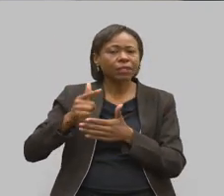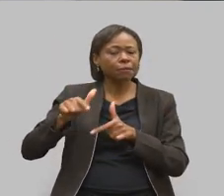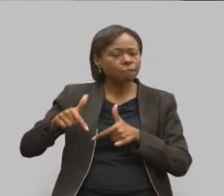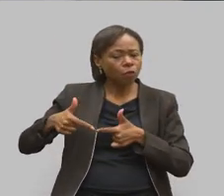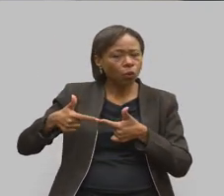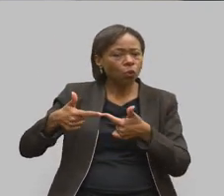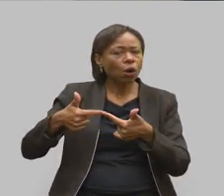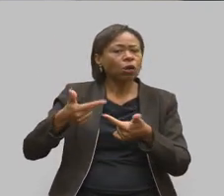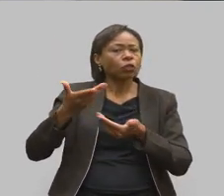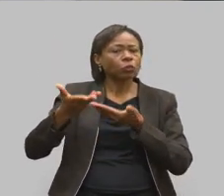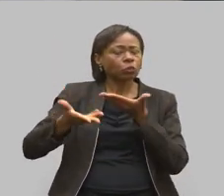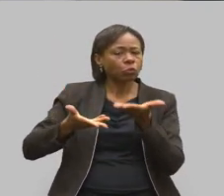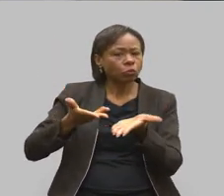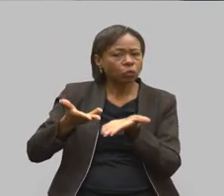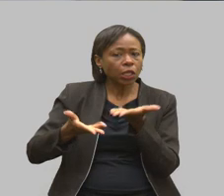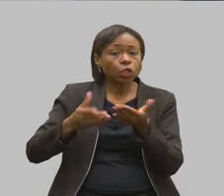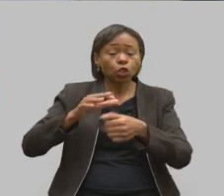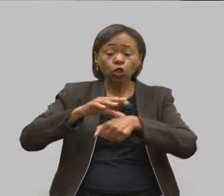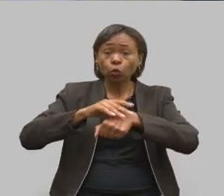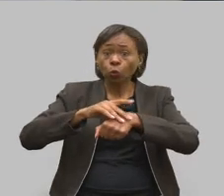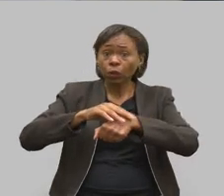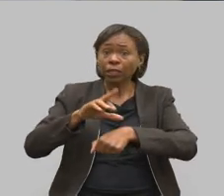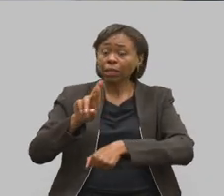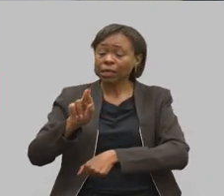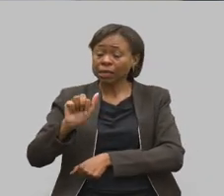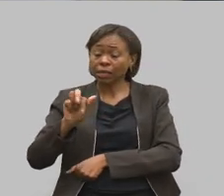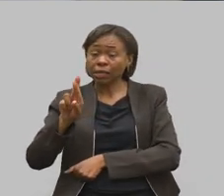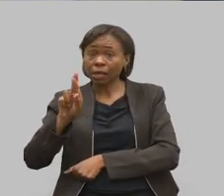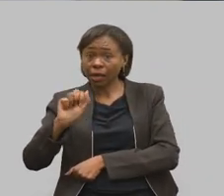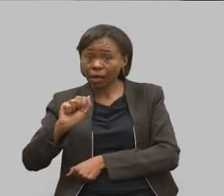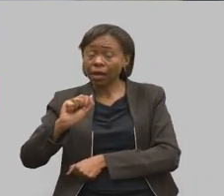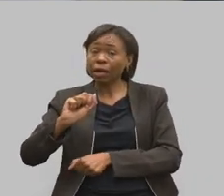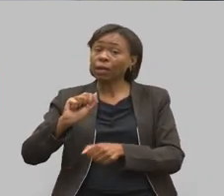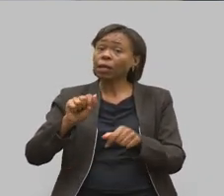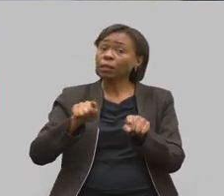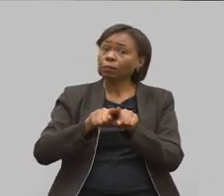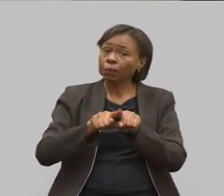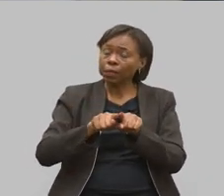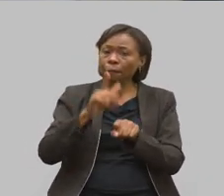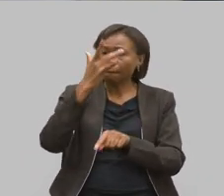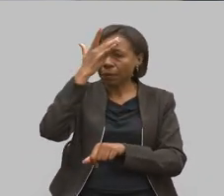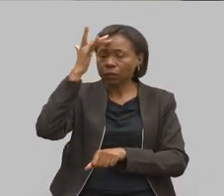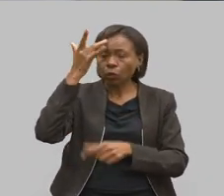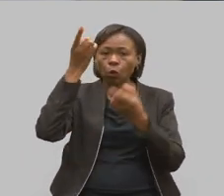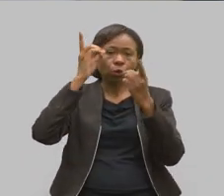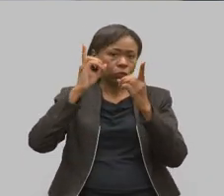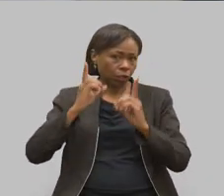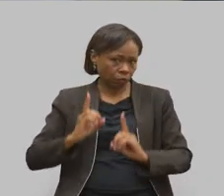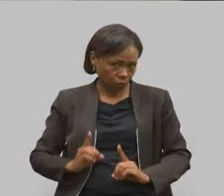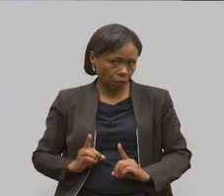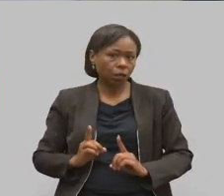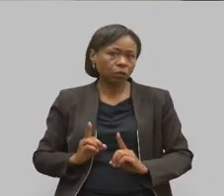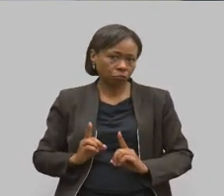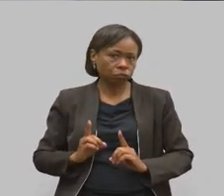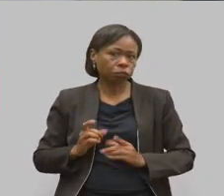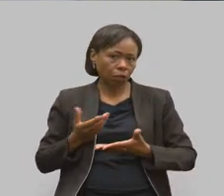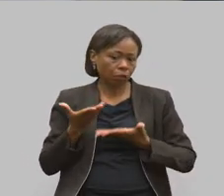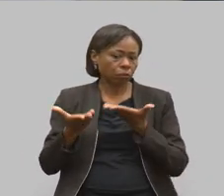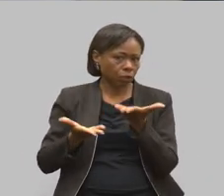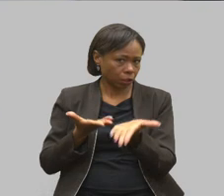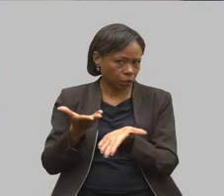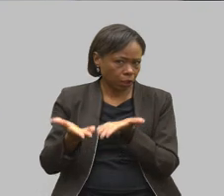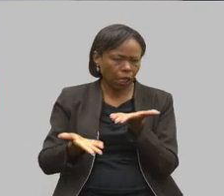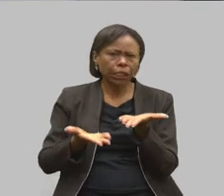eh e com pessoas né com deficiência assistência a essa população com